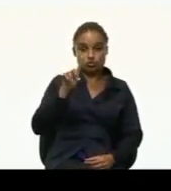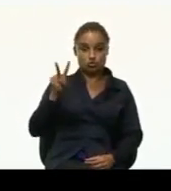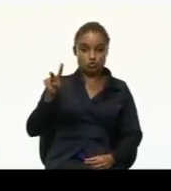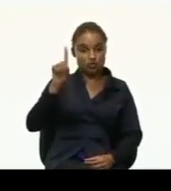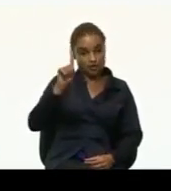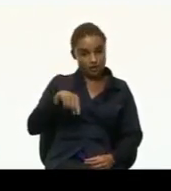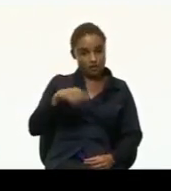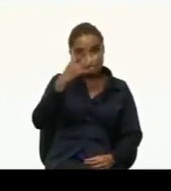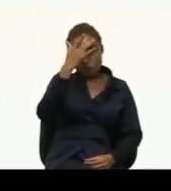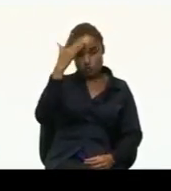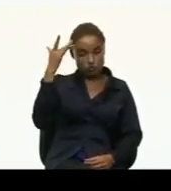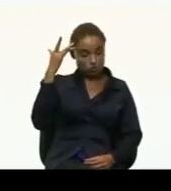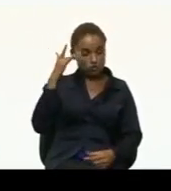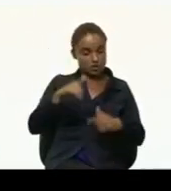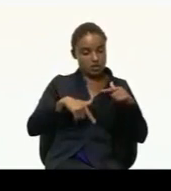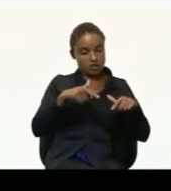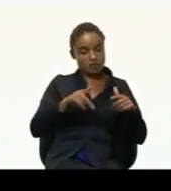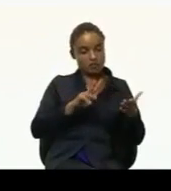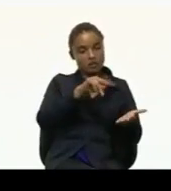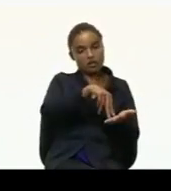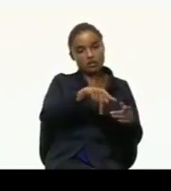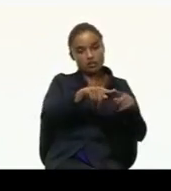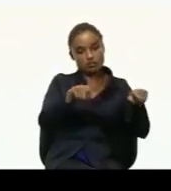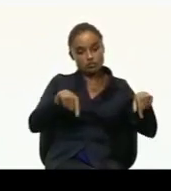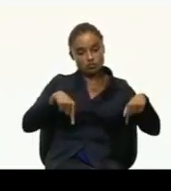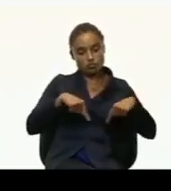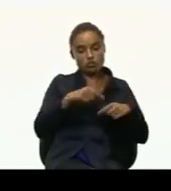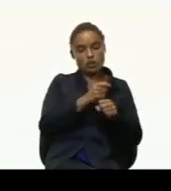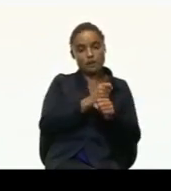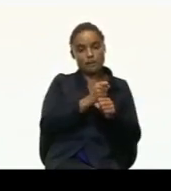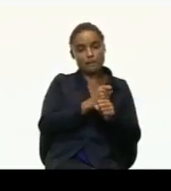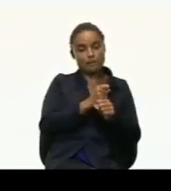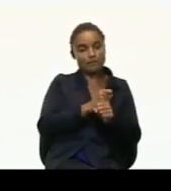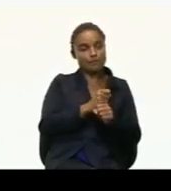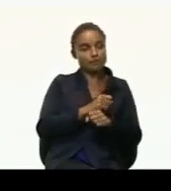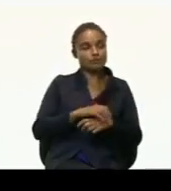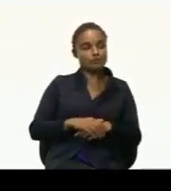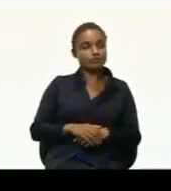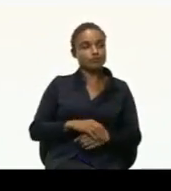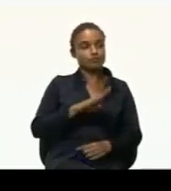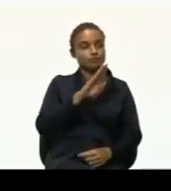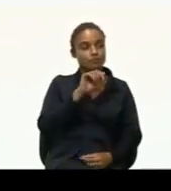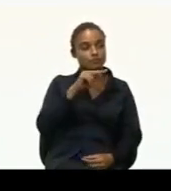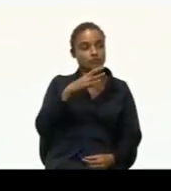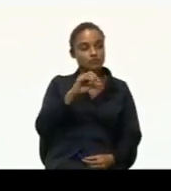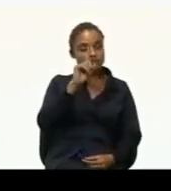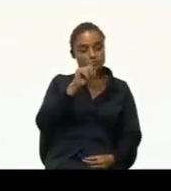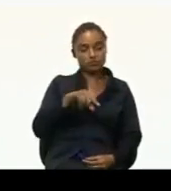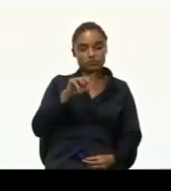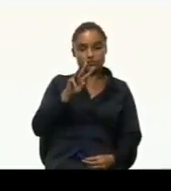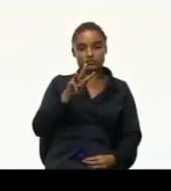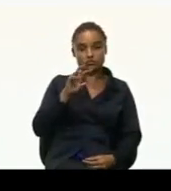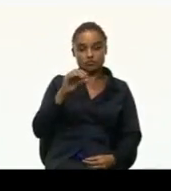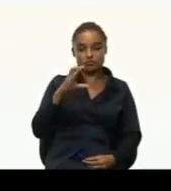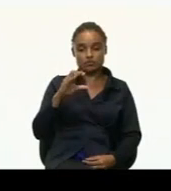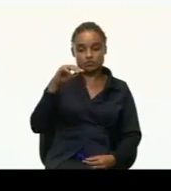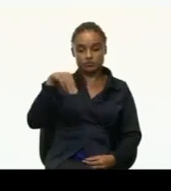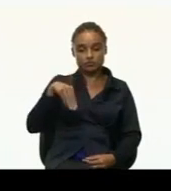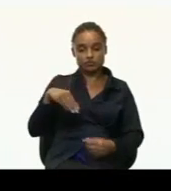trabalhadores. O banco, a NR18, fala que o meu banco tem que ter no mínimo 30 centímetros